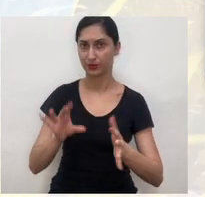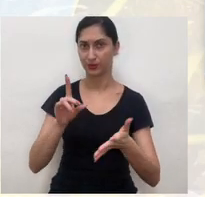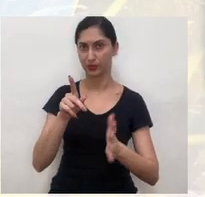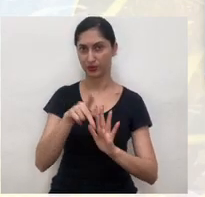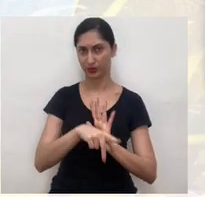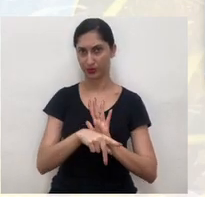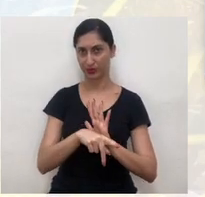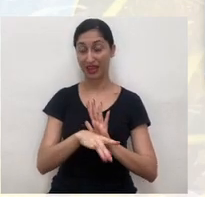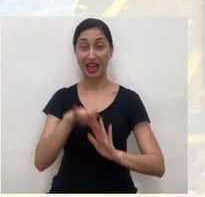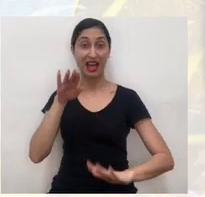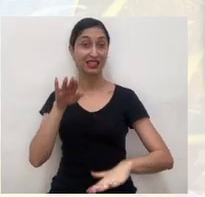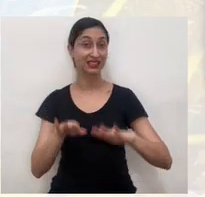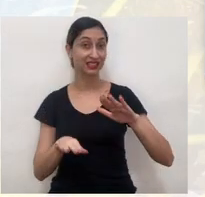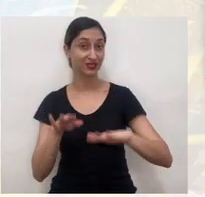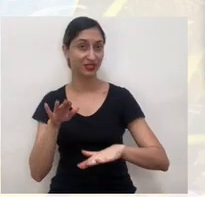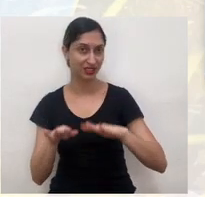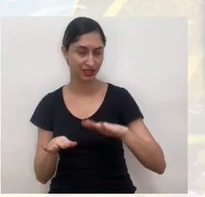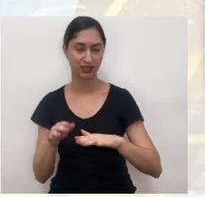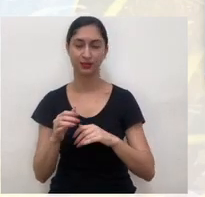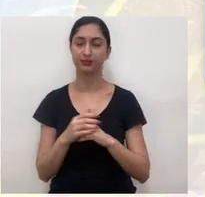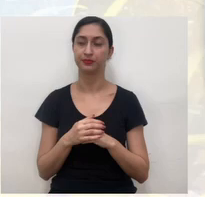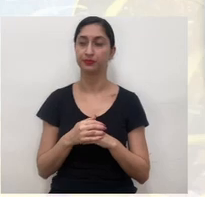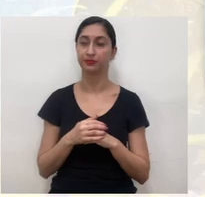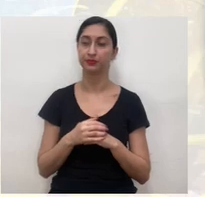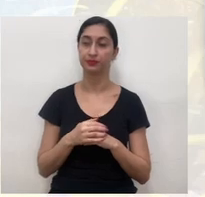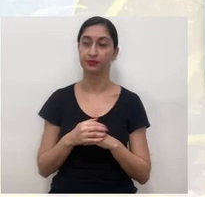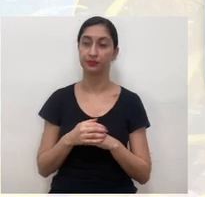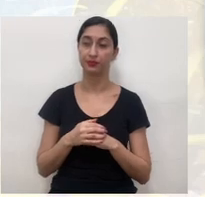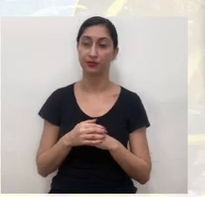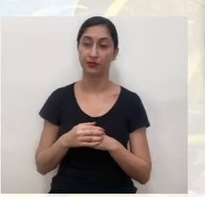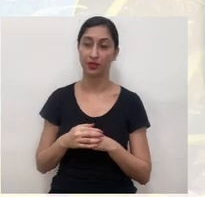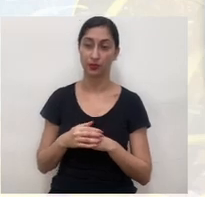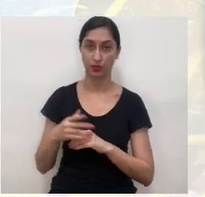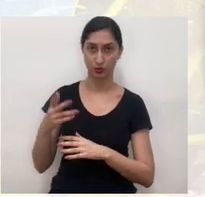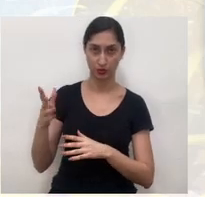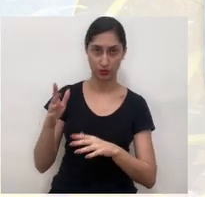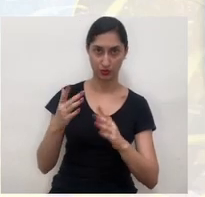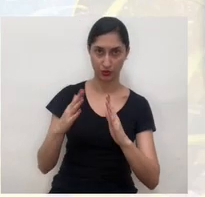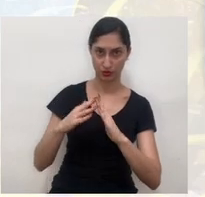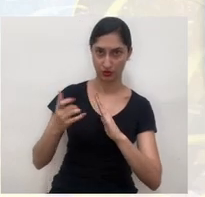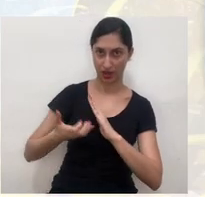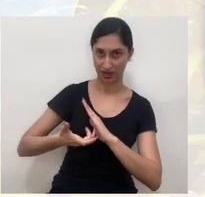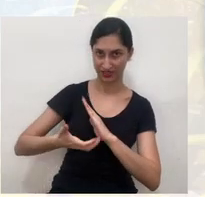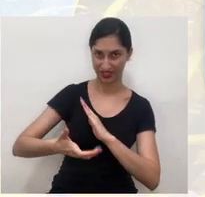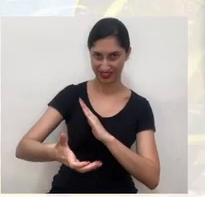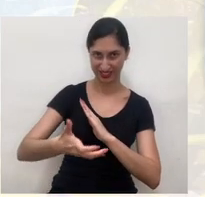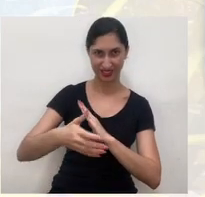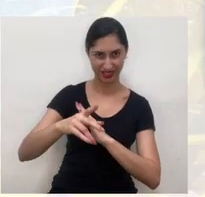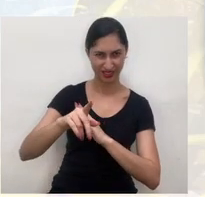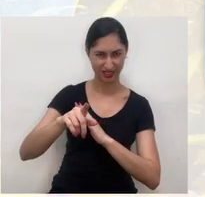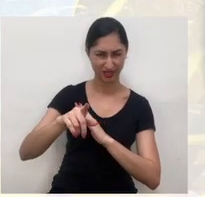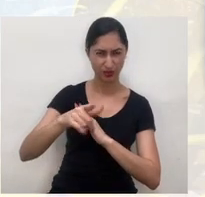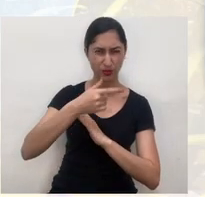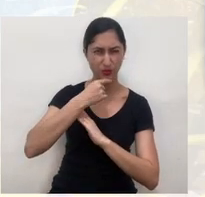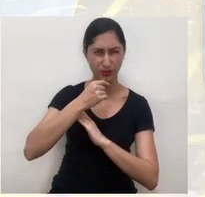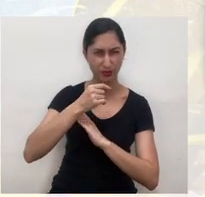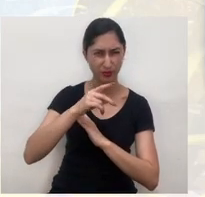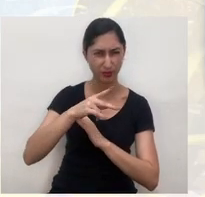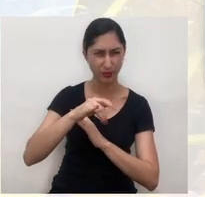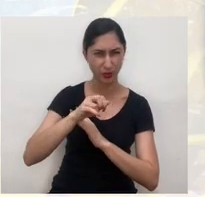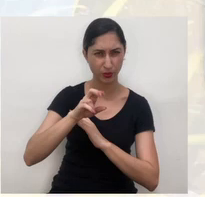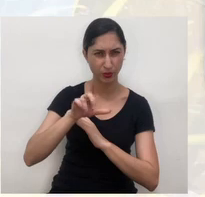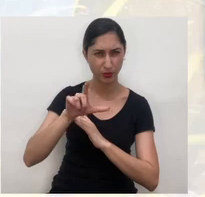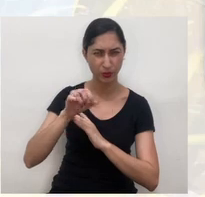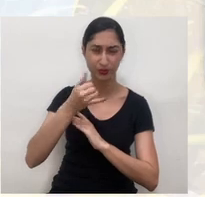vezes, com o desenvolvimento do jardim, que é Paulo, né, não esqueci o nome dele, desculpa, ele